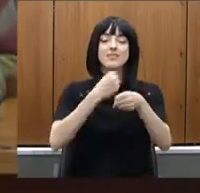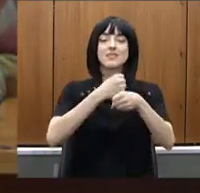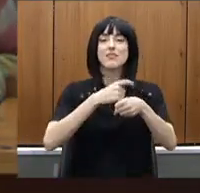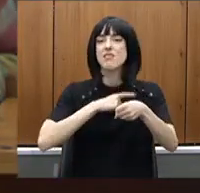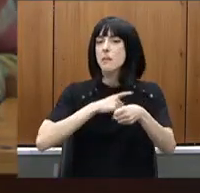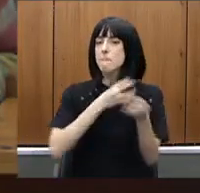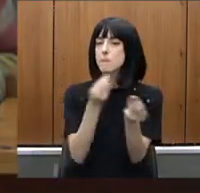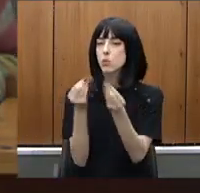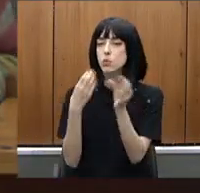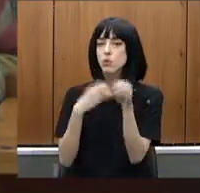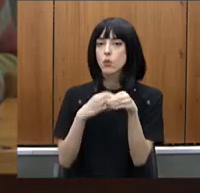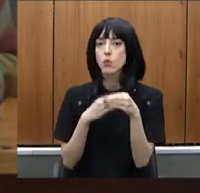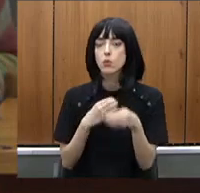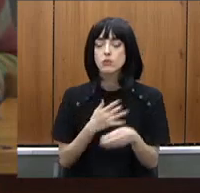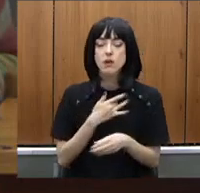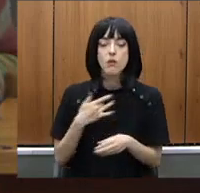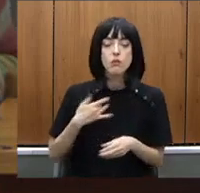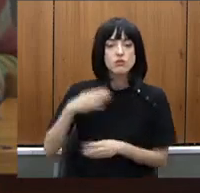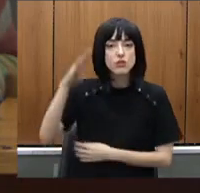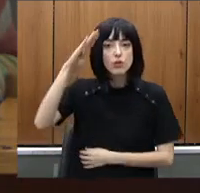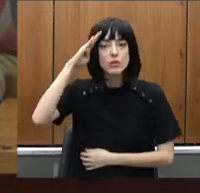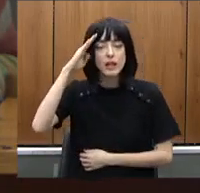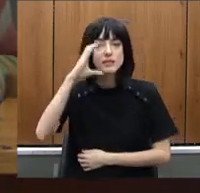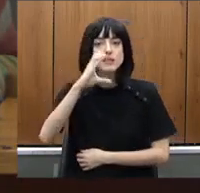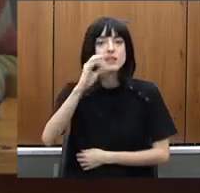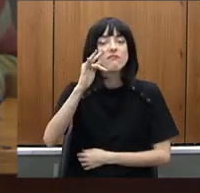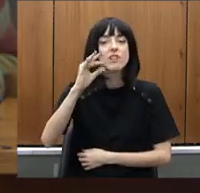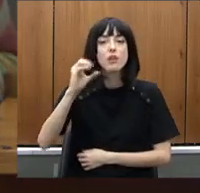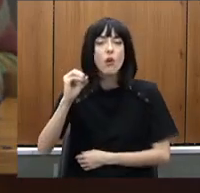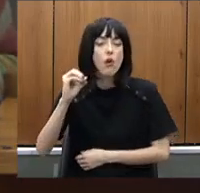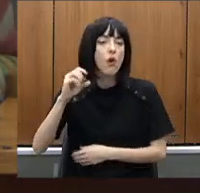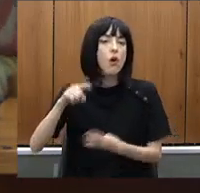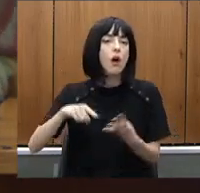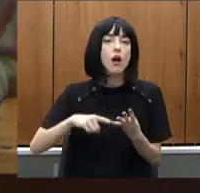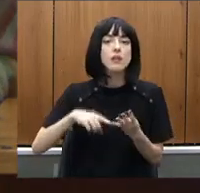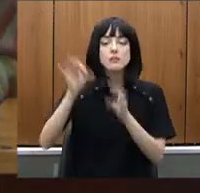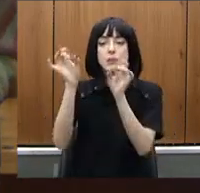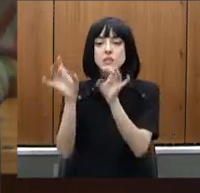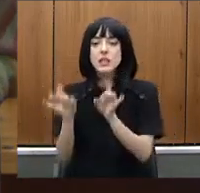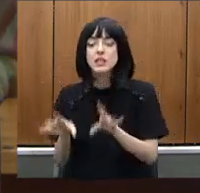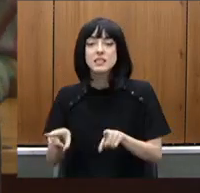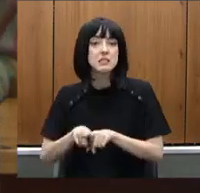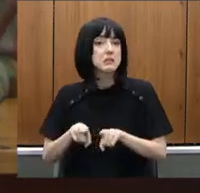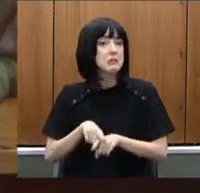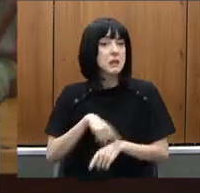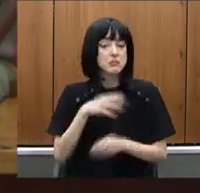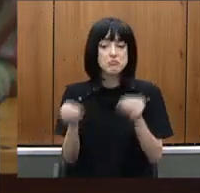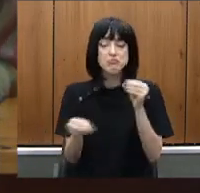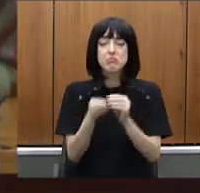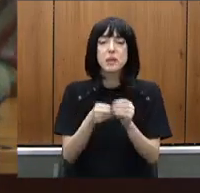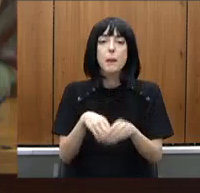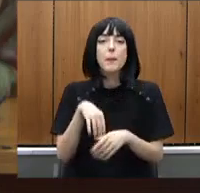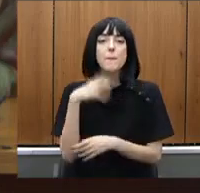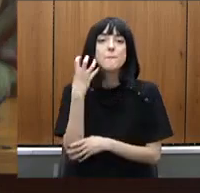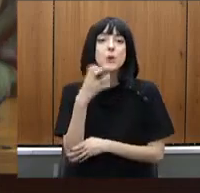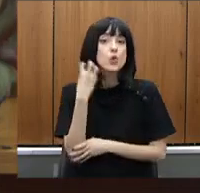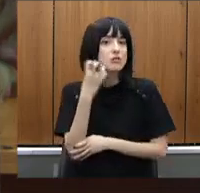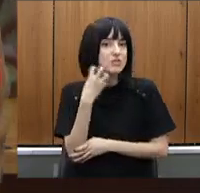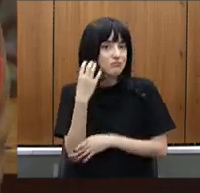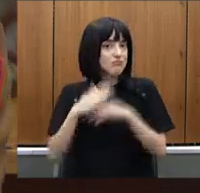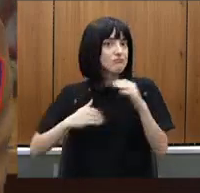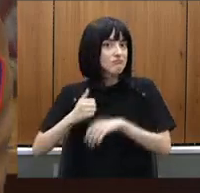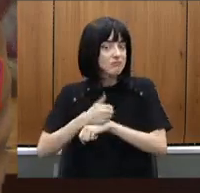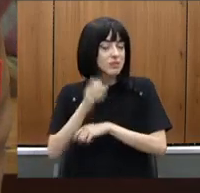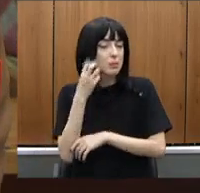para a área de saúde para os especialistas e até mesmo para músicos nós estamos aguardando nos